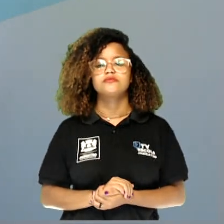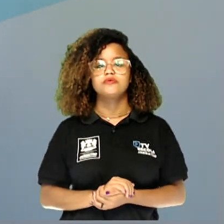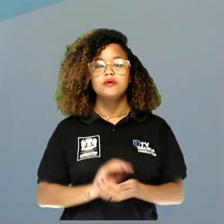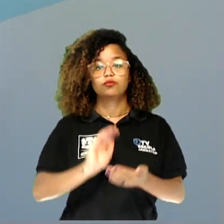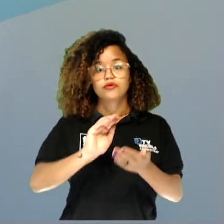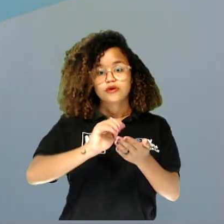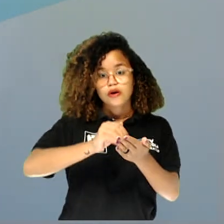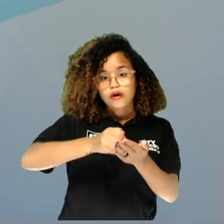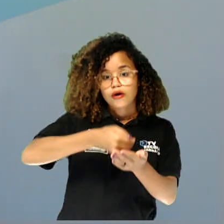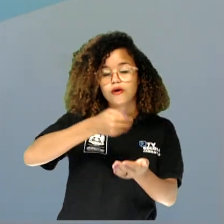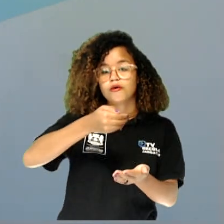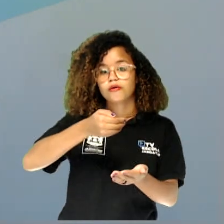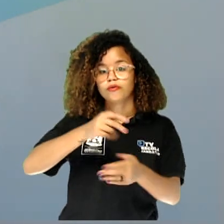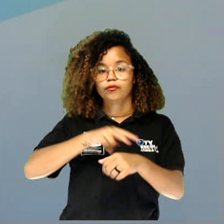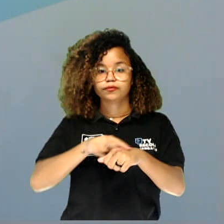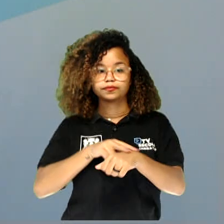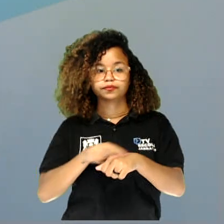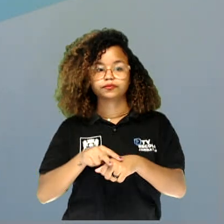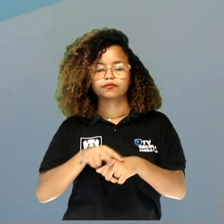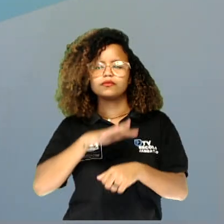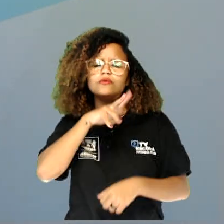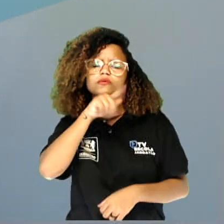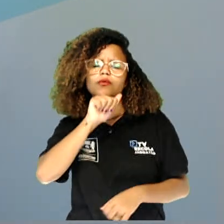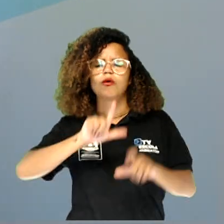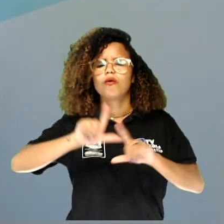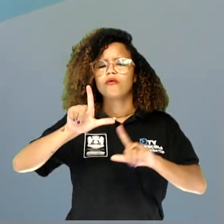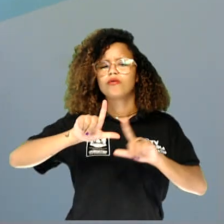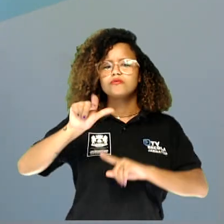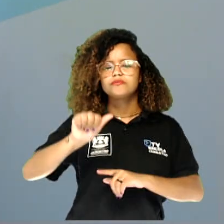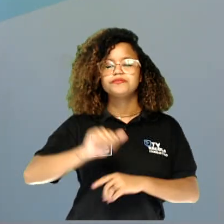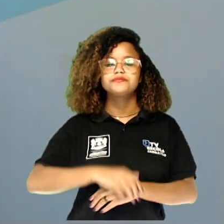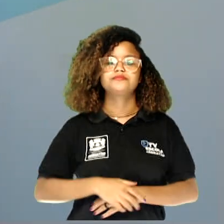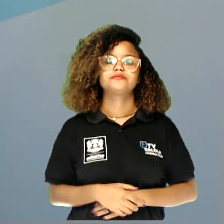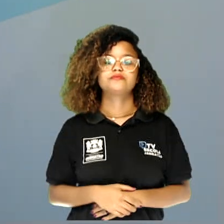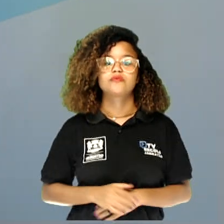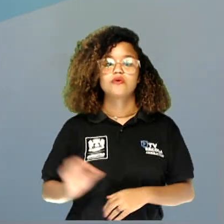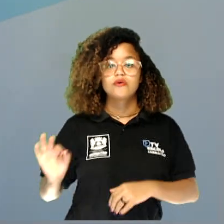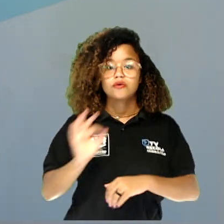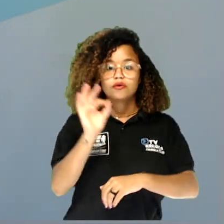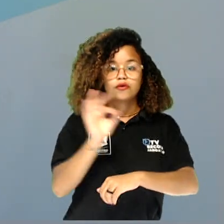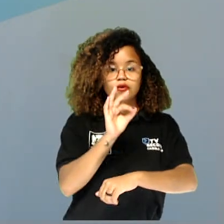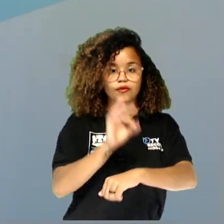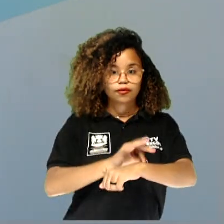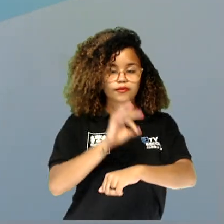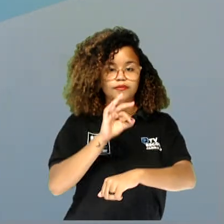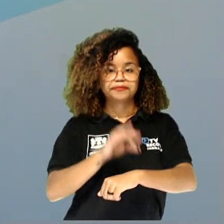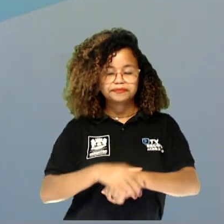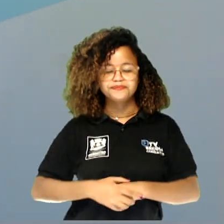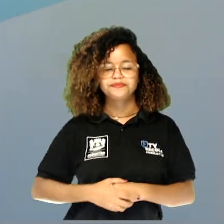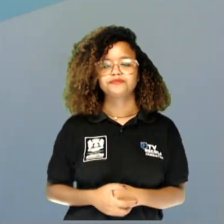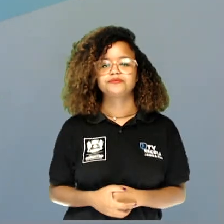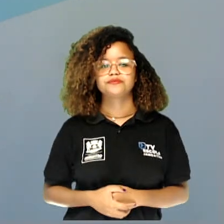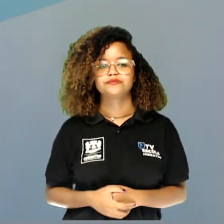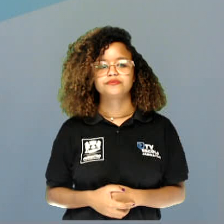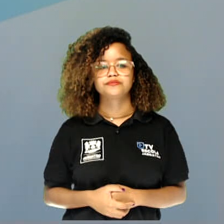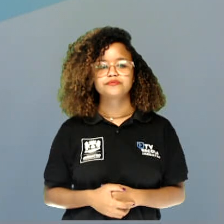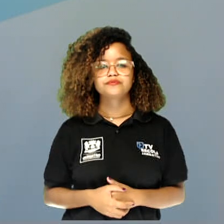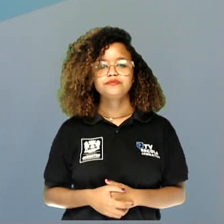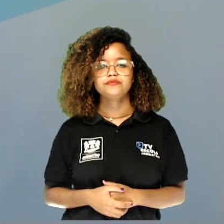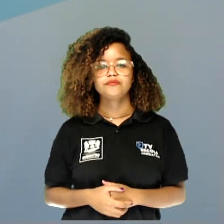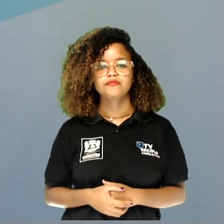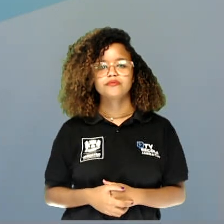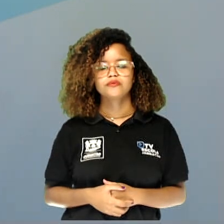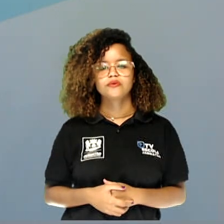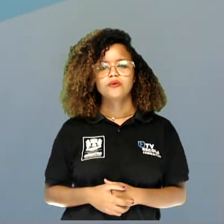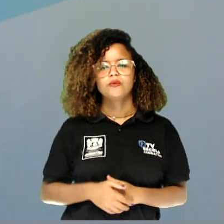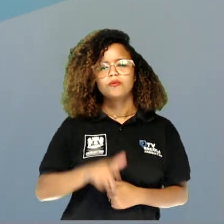abacate, né? Animal com a letra A. Nós temos abelha. Muito bem, abelha.